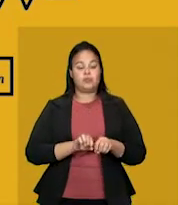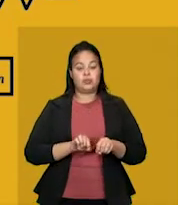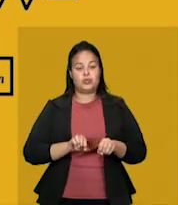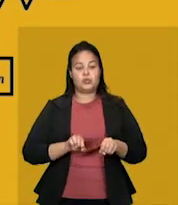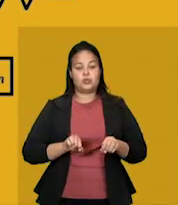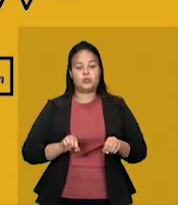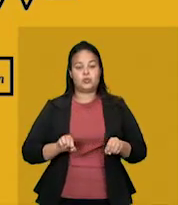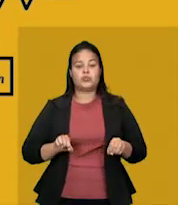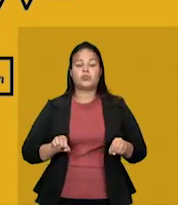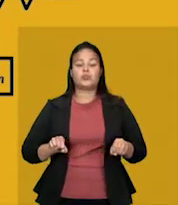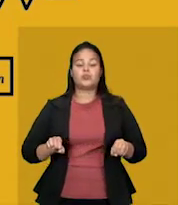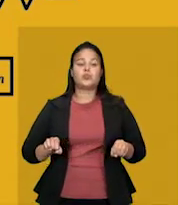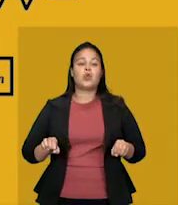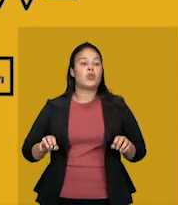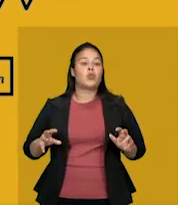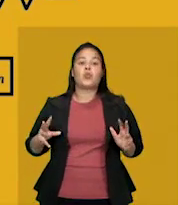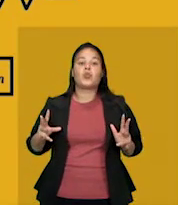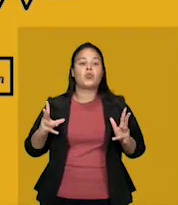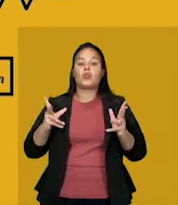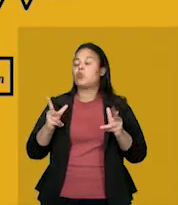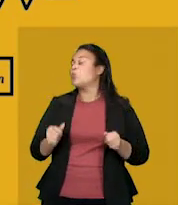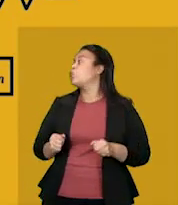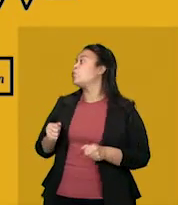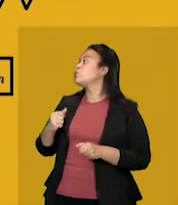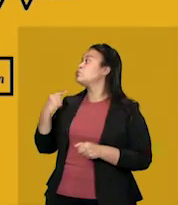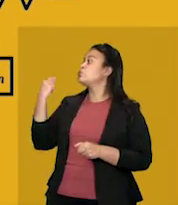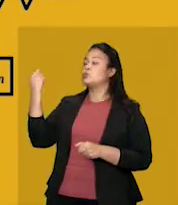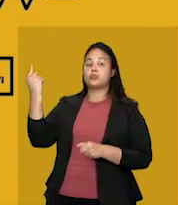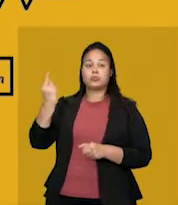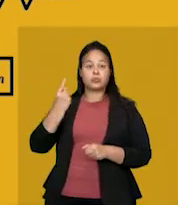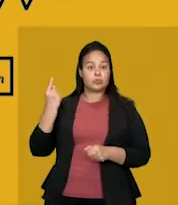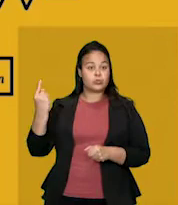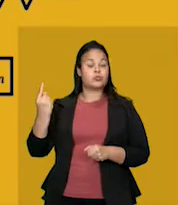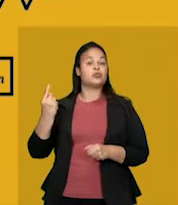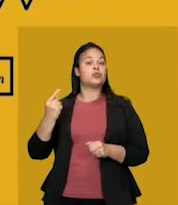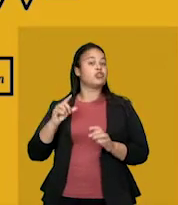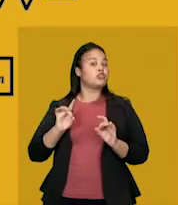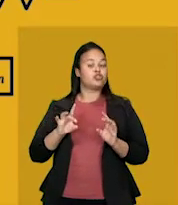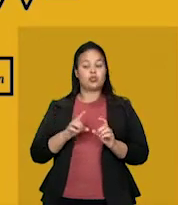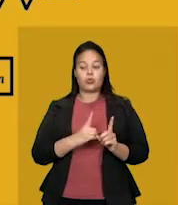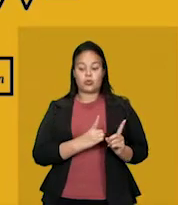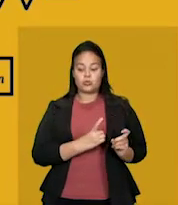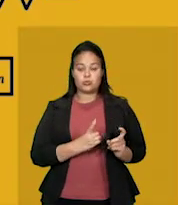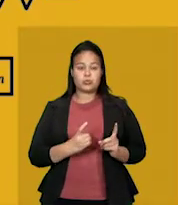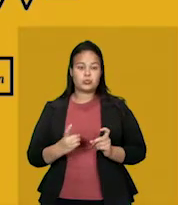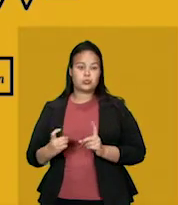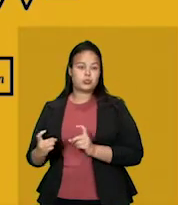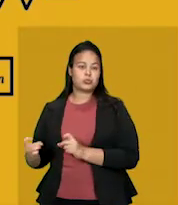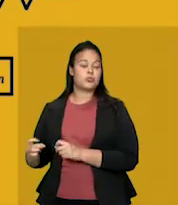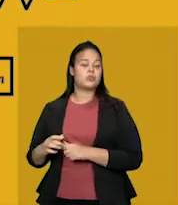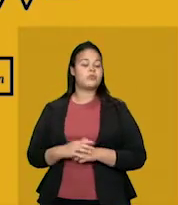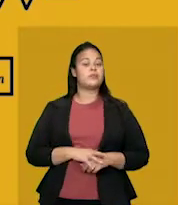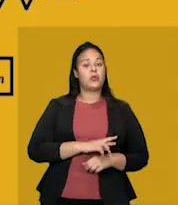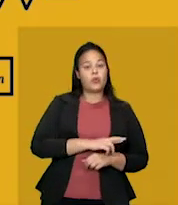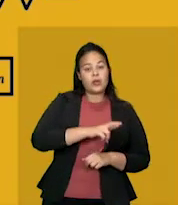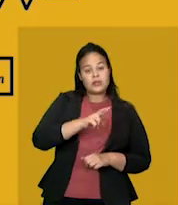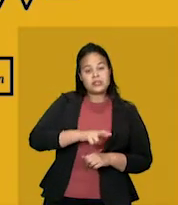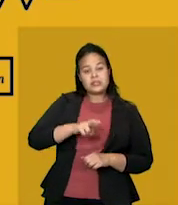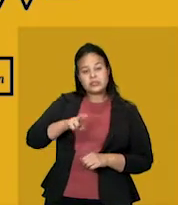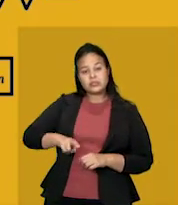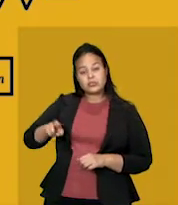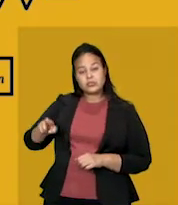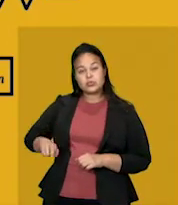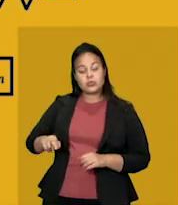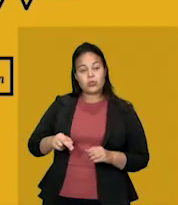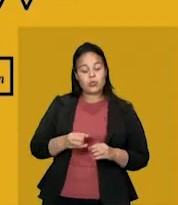ela vai passar por todos eles, porque só tem esse caminho. Um resistor, o início